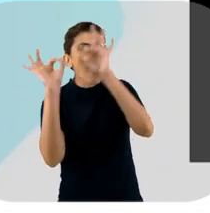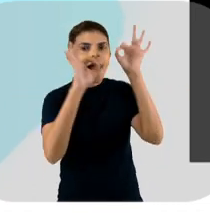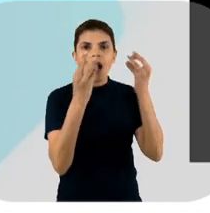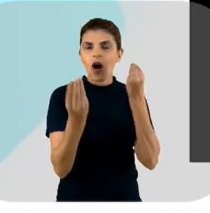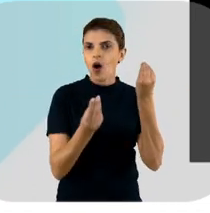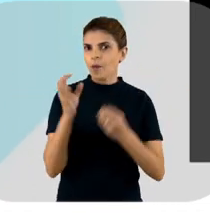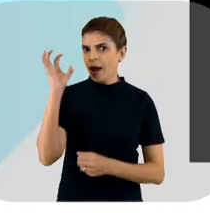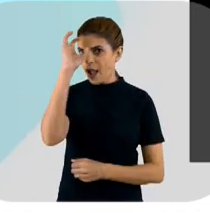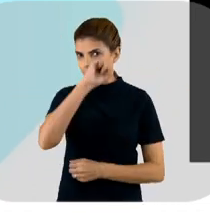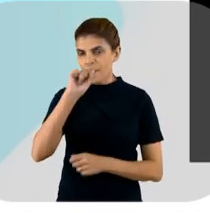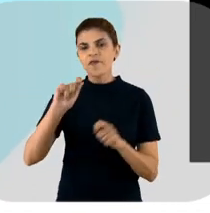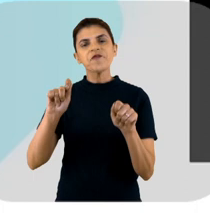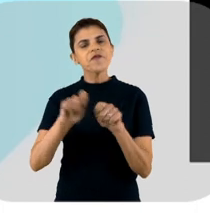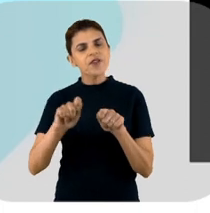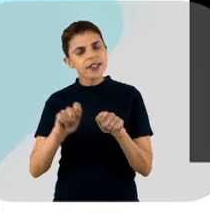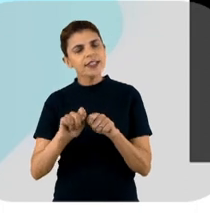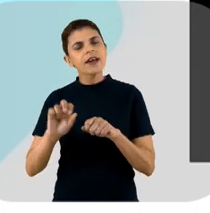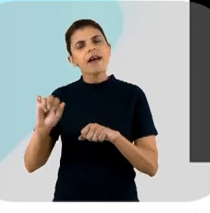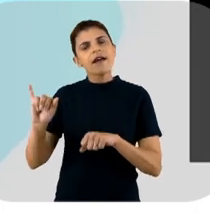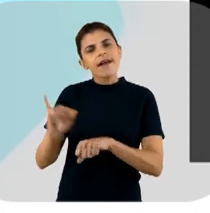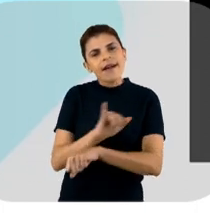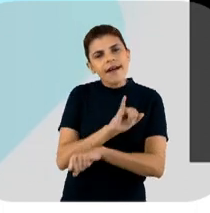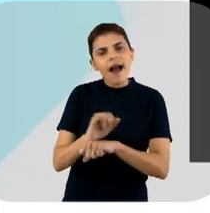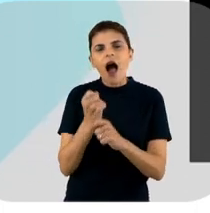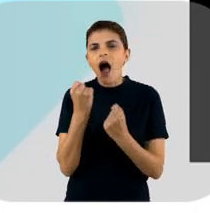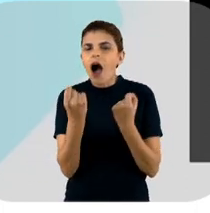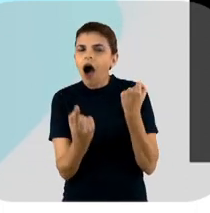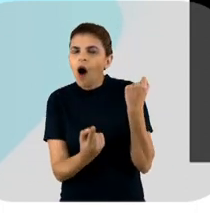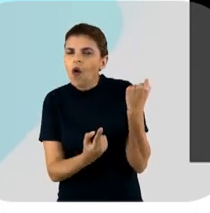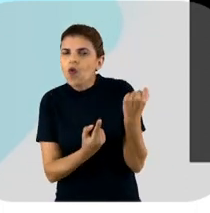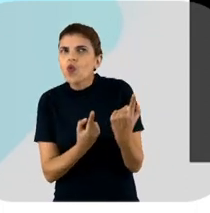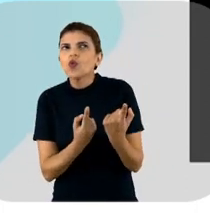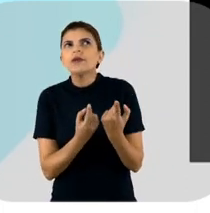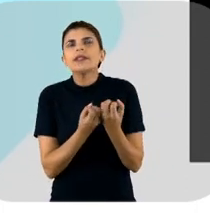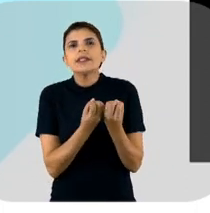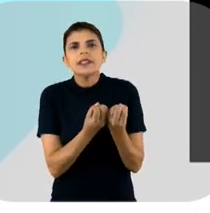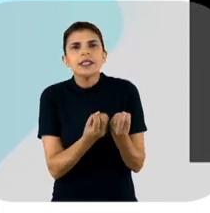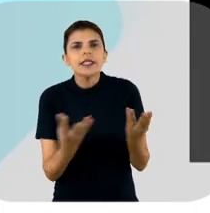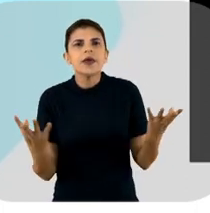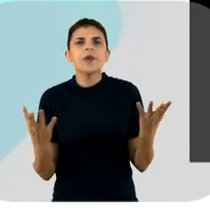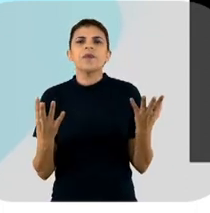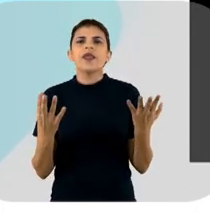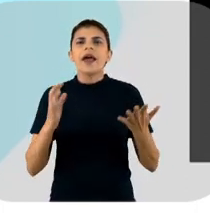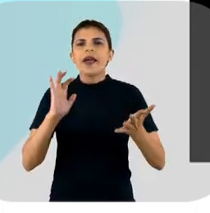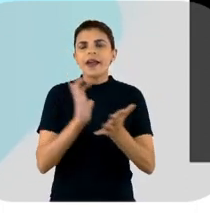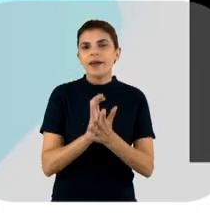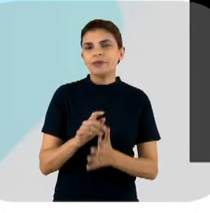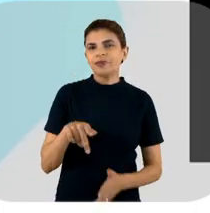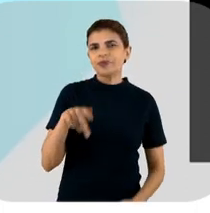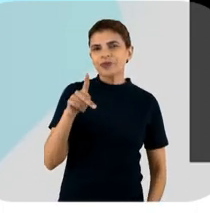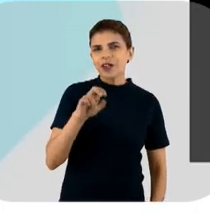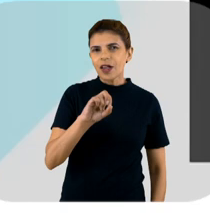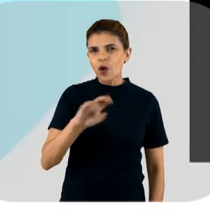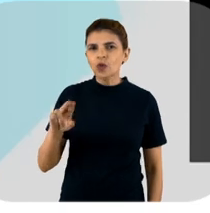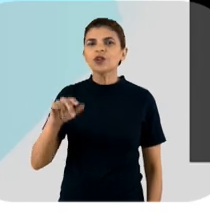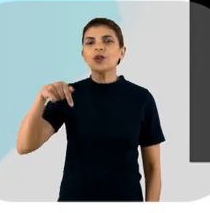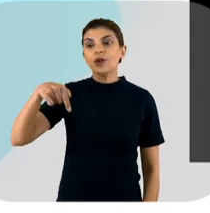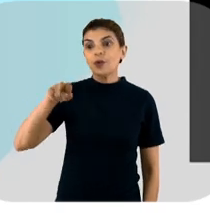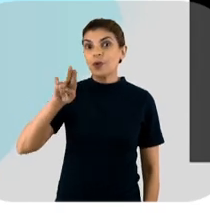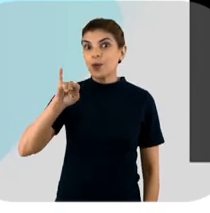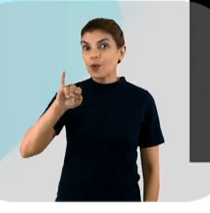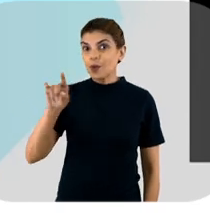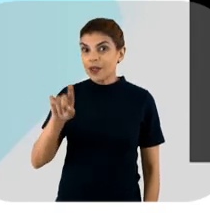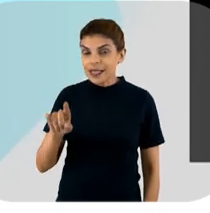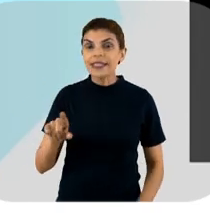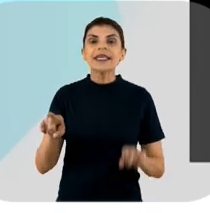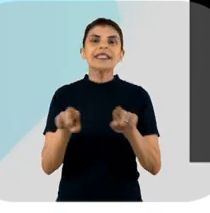de aprendizagem, então fazer alguns, usar o Kahoot, o quiz,